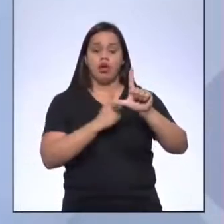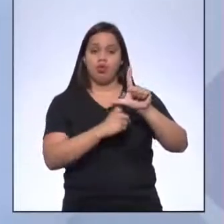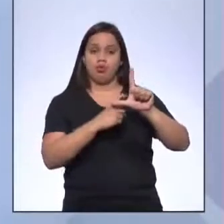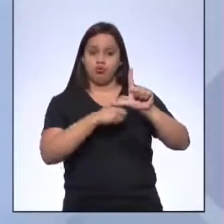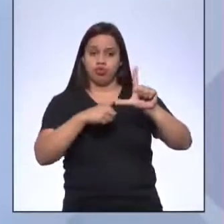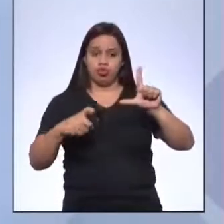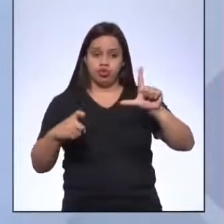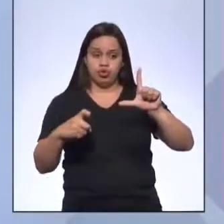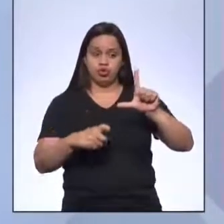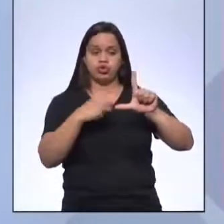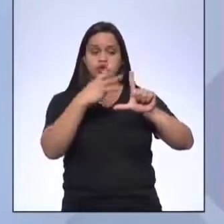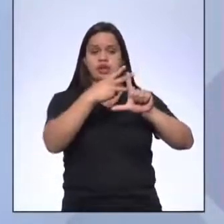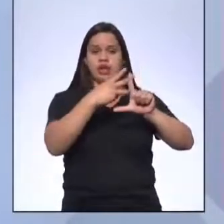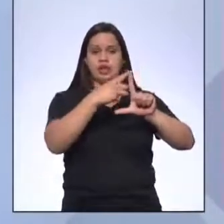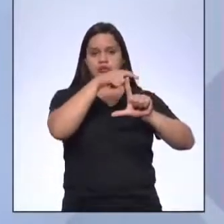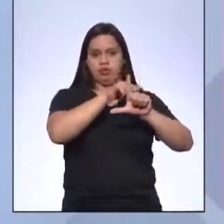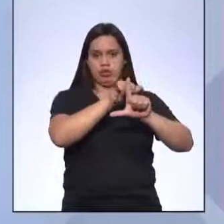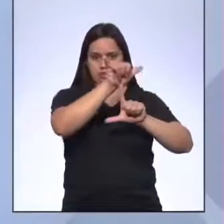Y